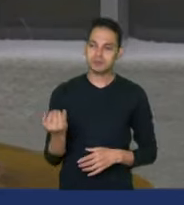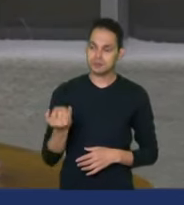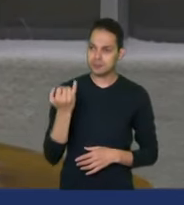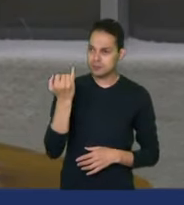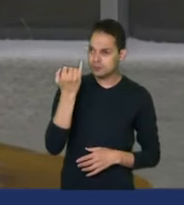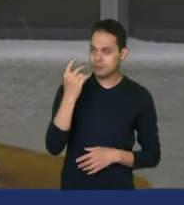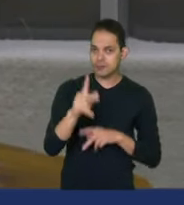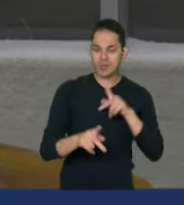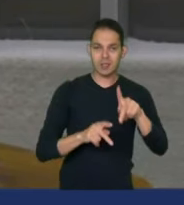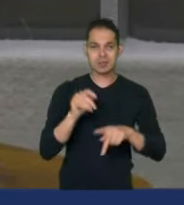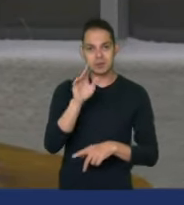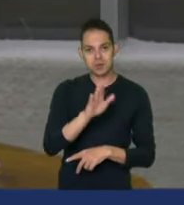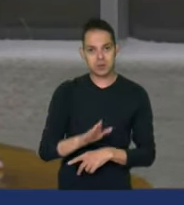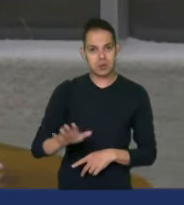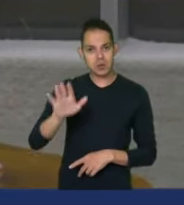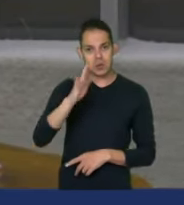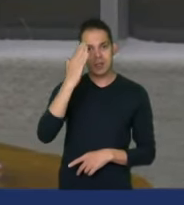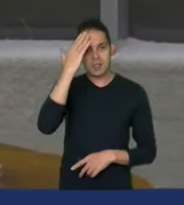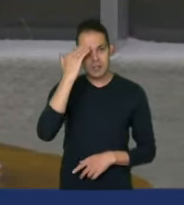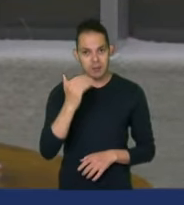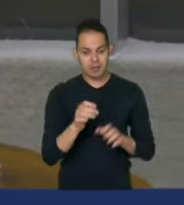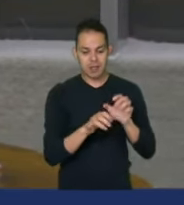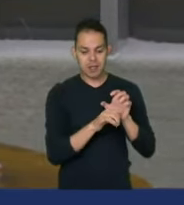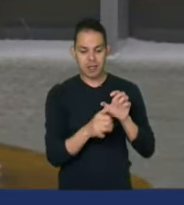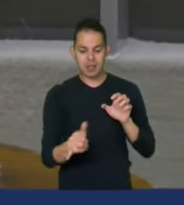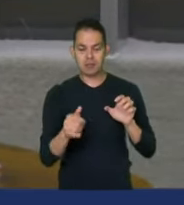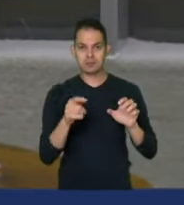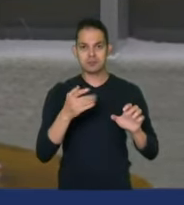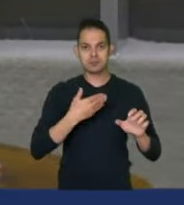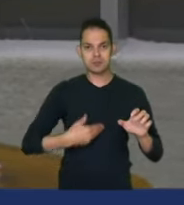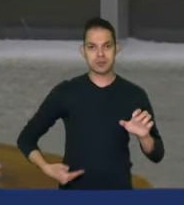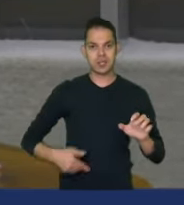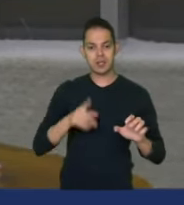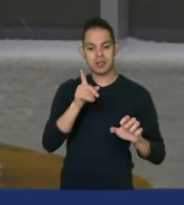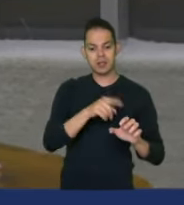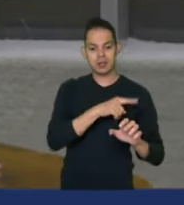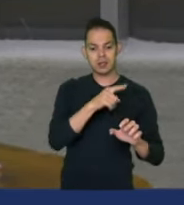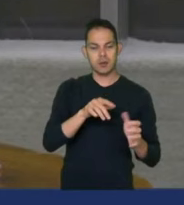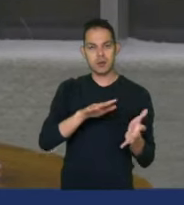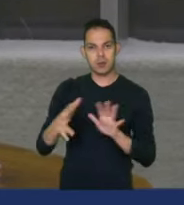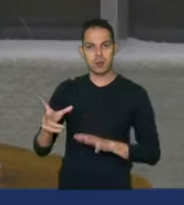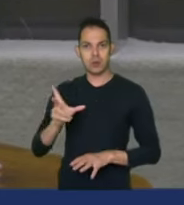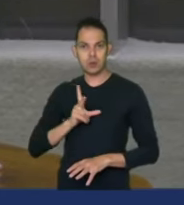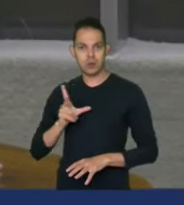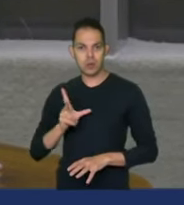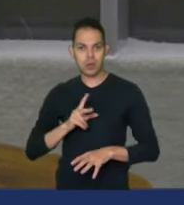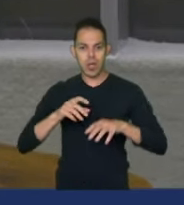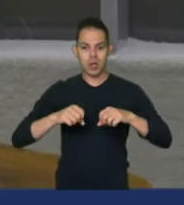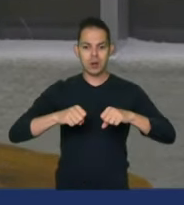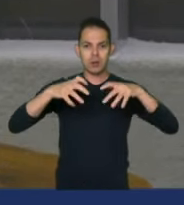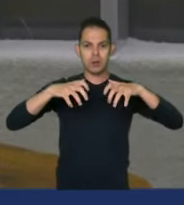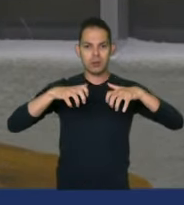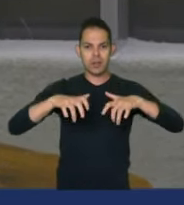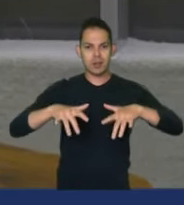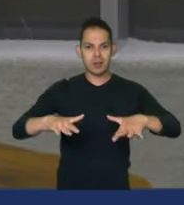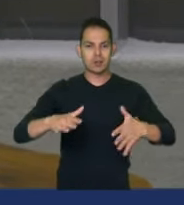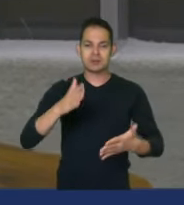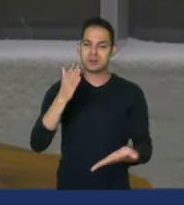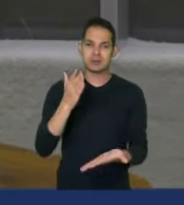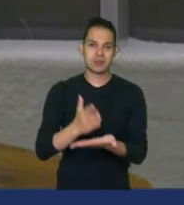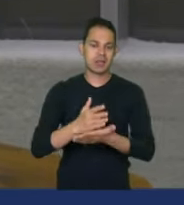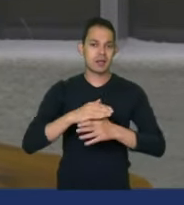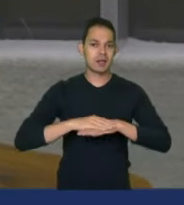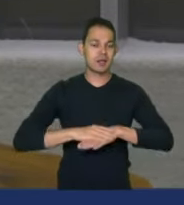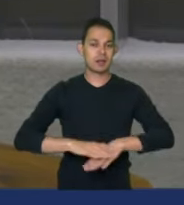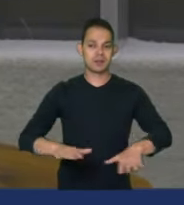privatização da Eletrobras representa o fim do Luz para Todos, representa o fim da possibilidade de